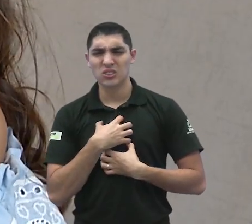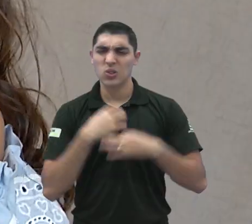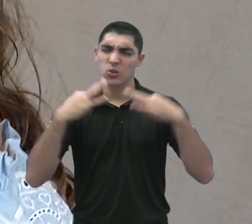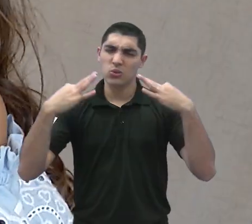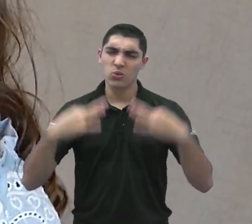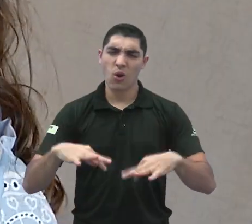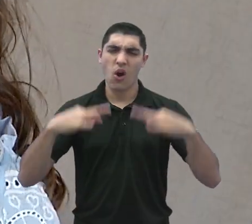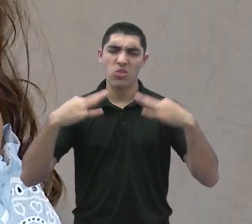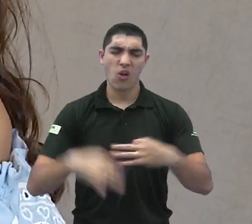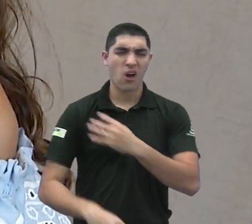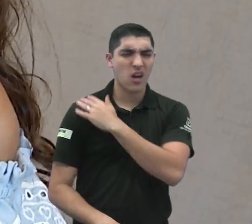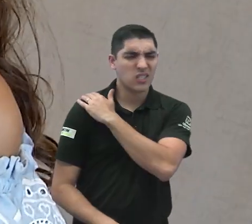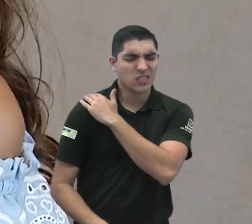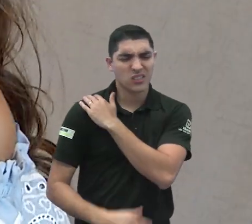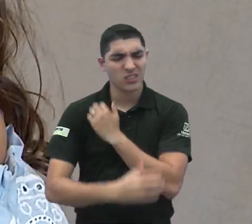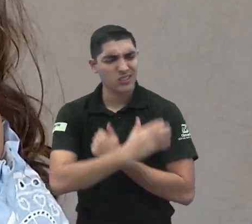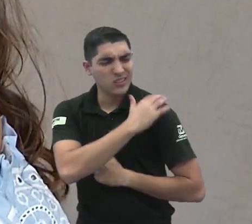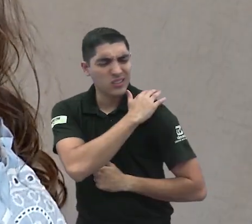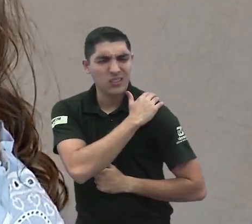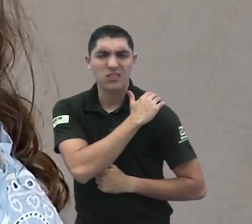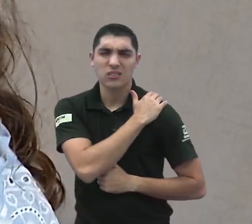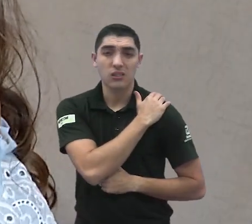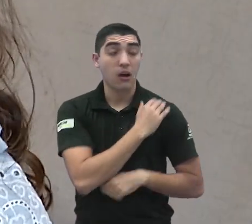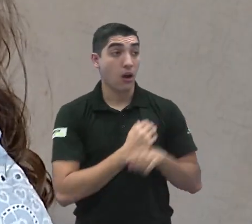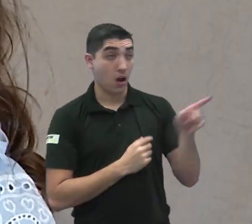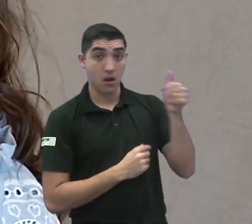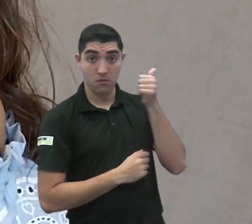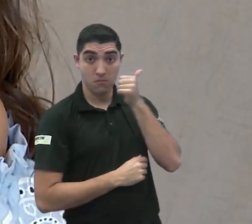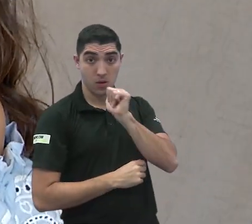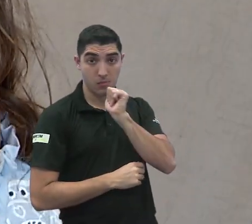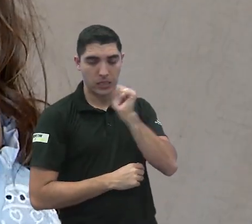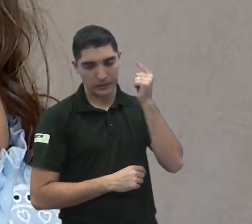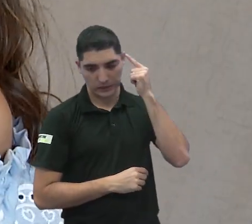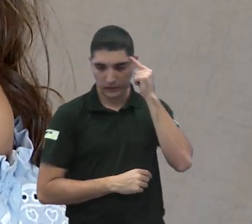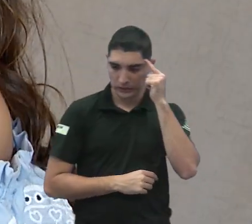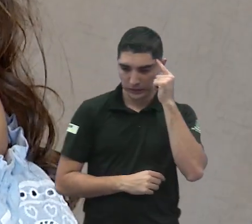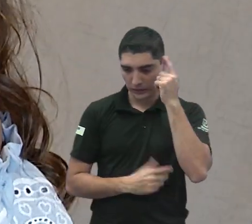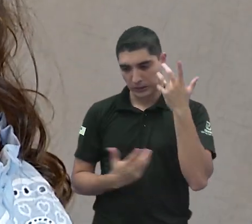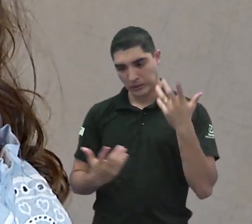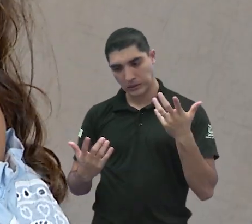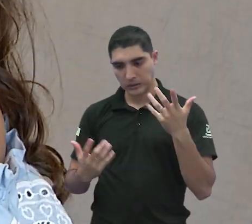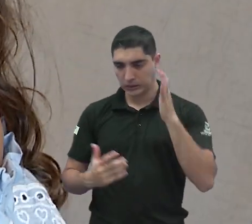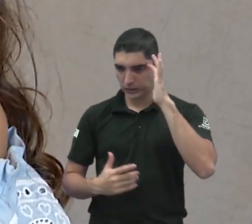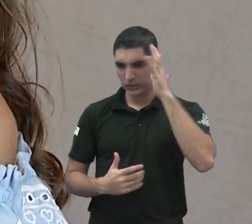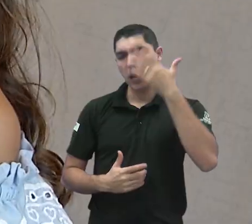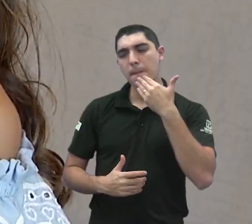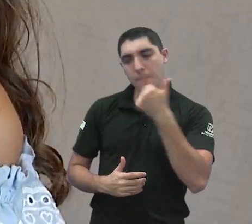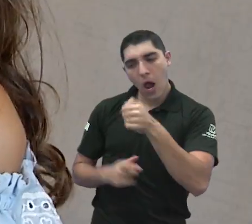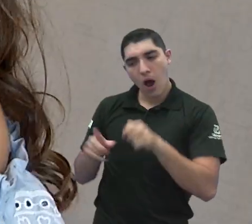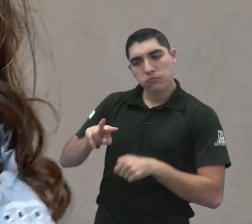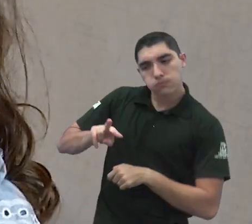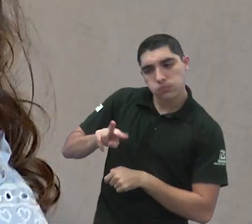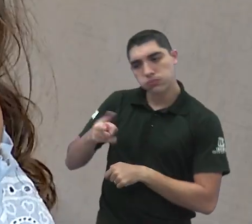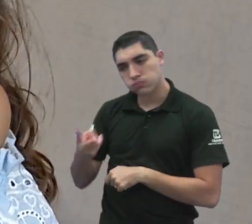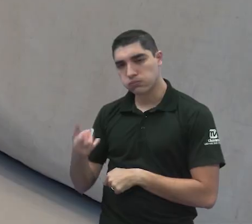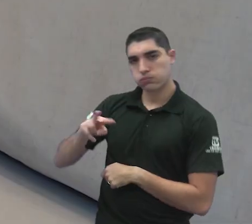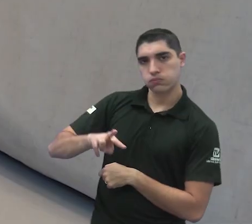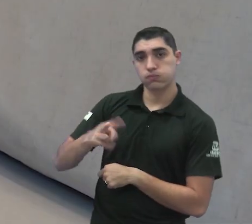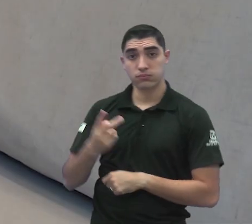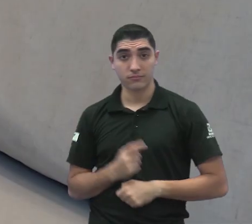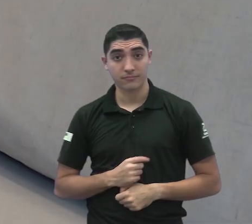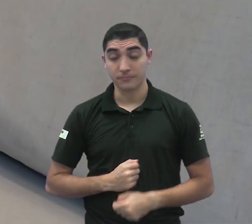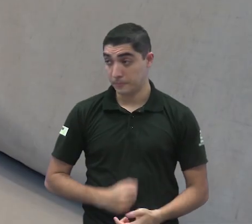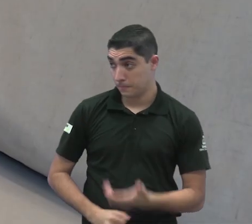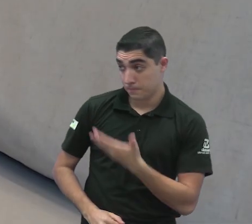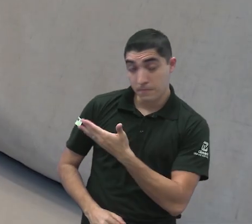a sentir dor nas costas. Daí minha mãe e meu pai decidiram intercalar. A